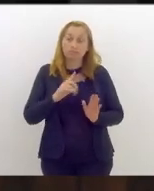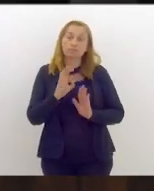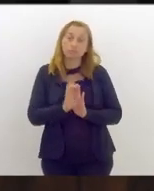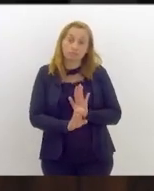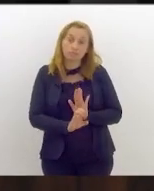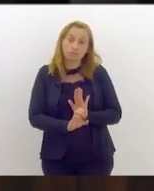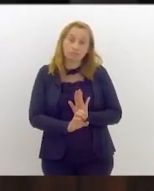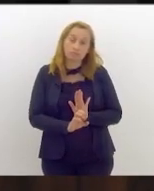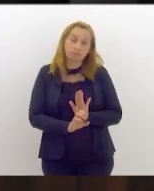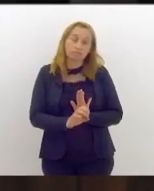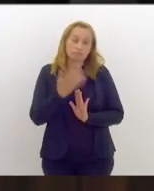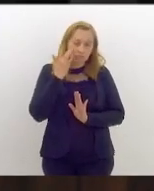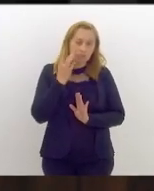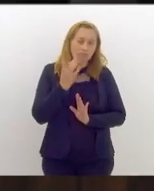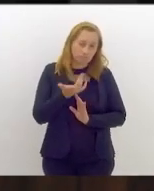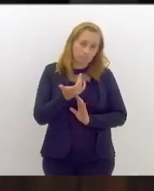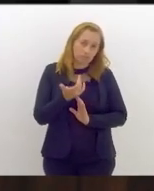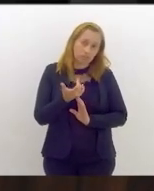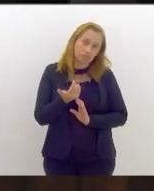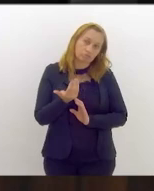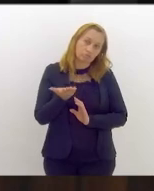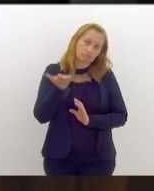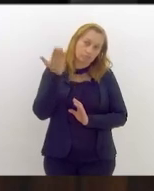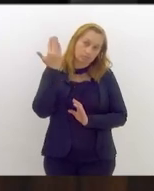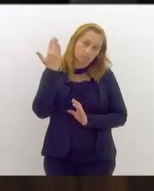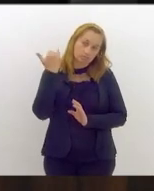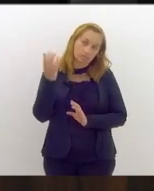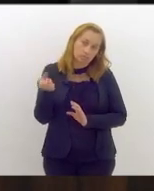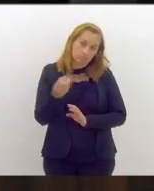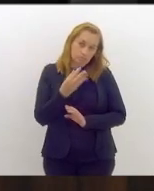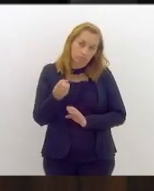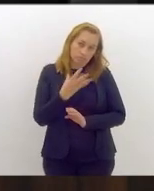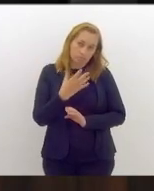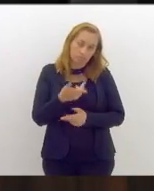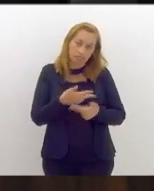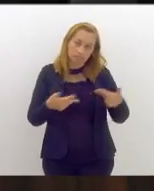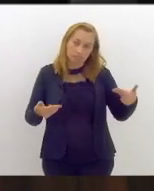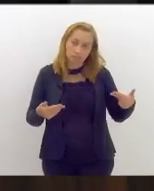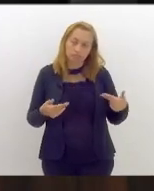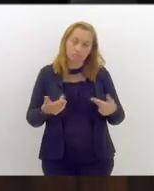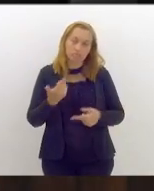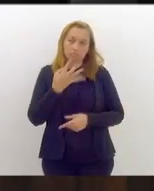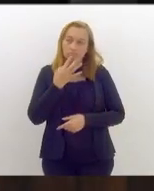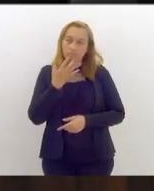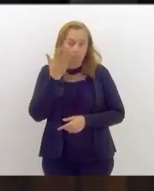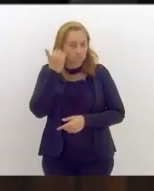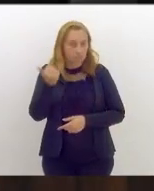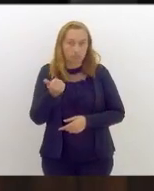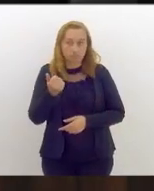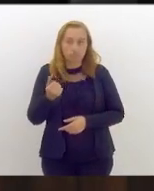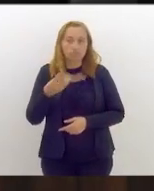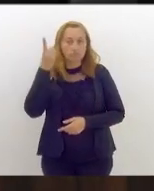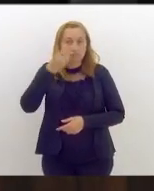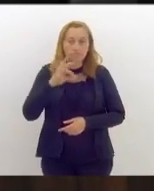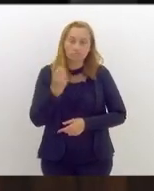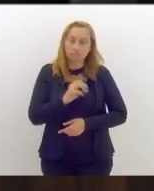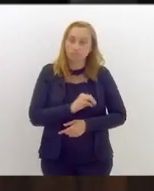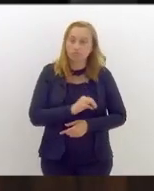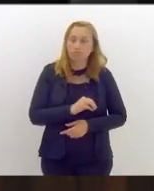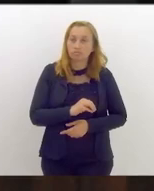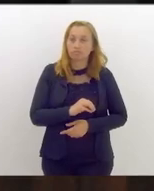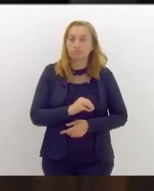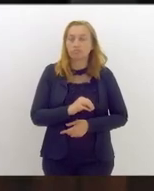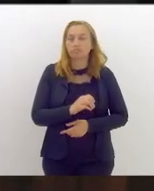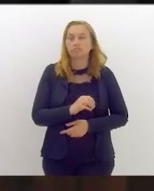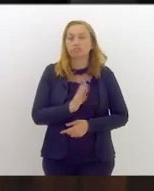vossa excelência não acha que é um precedente lá atrás foi novo só que muitos não sabiam o deputado Chico Machado tá aqui já